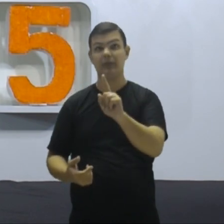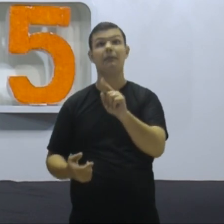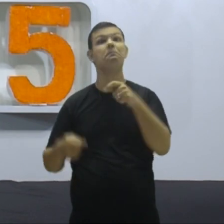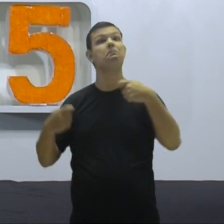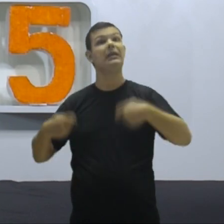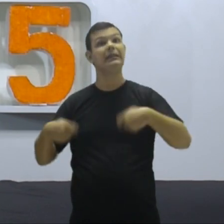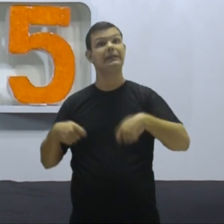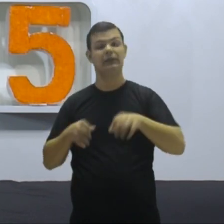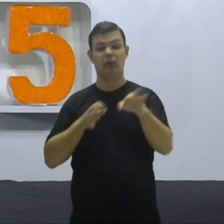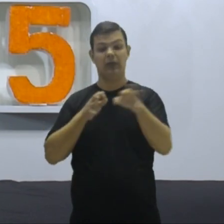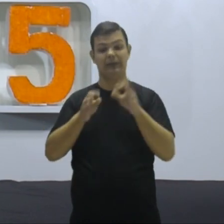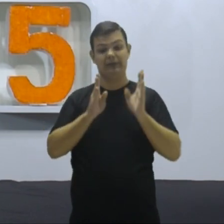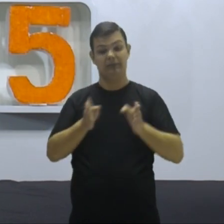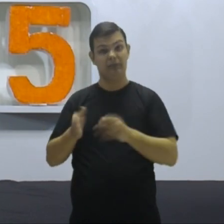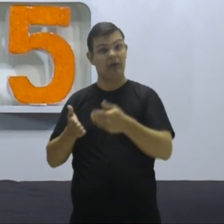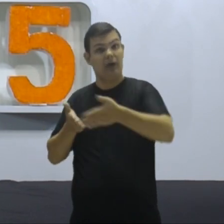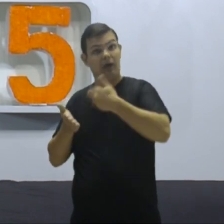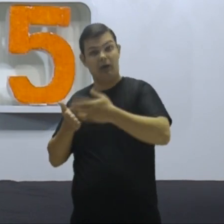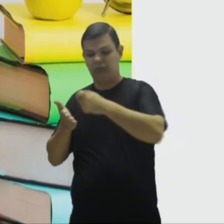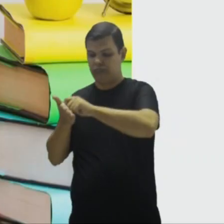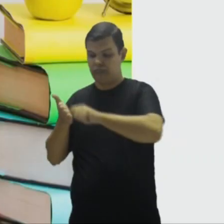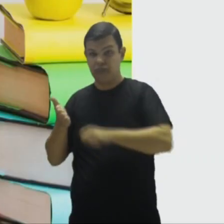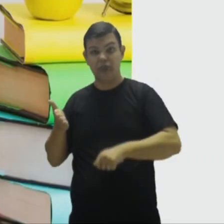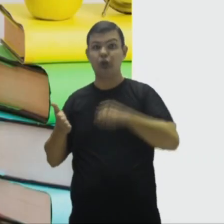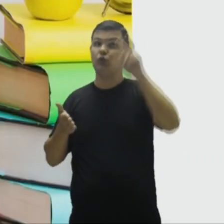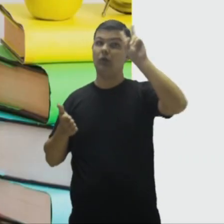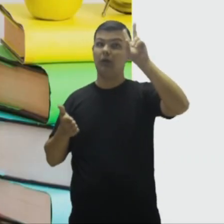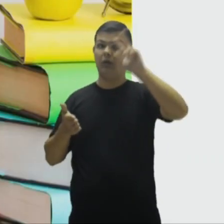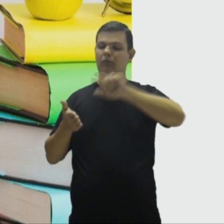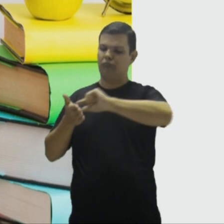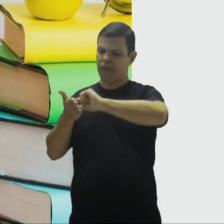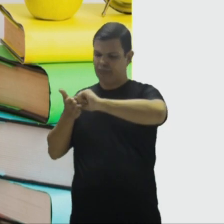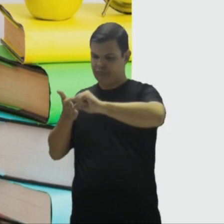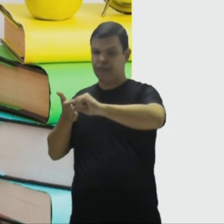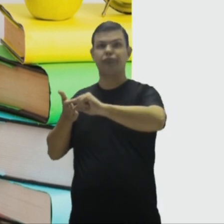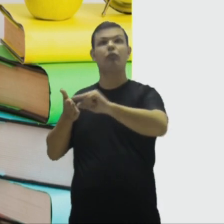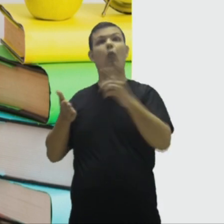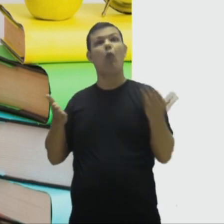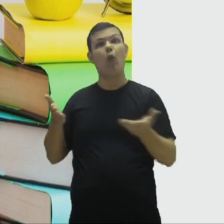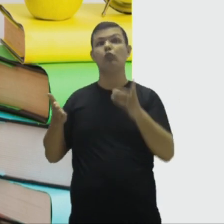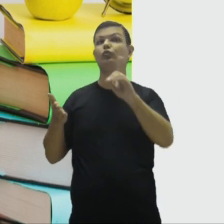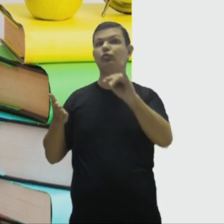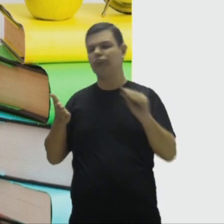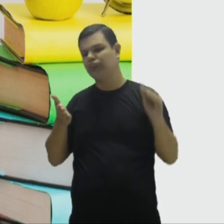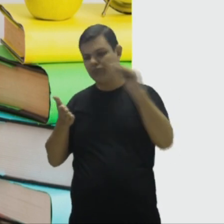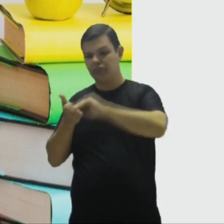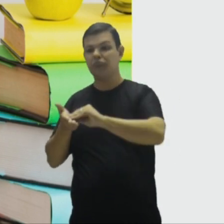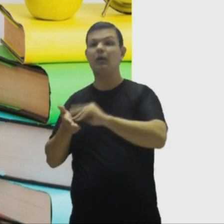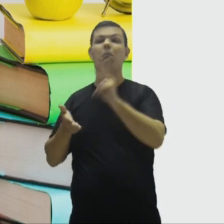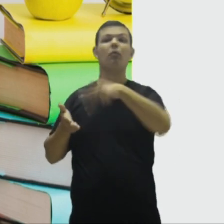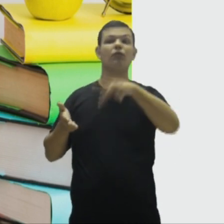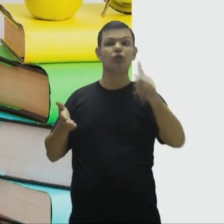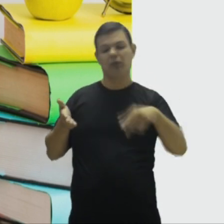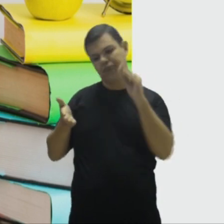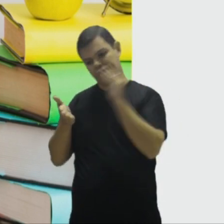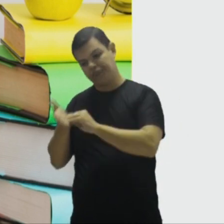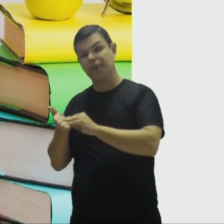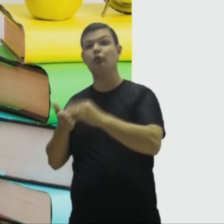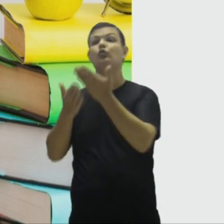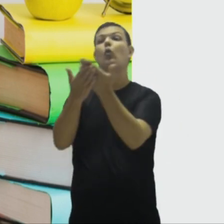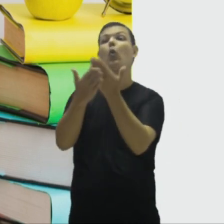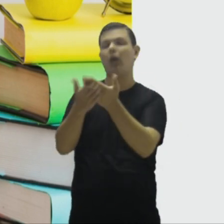tem que organizar esse assunto no seu caderno de história. Faça o cabeçalho, coloque a data de hoje, coloque o nome do seu professor, o nome da sua